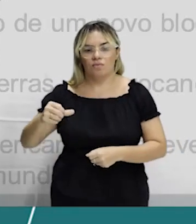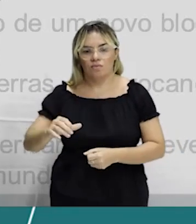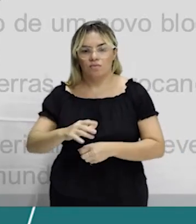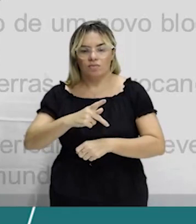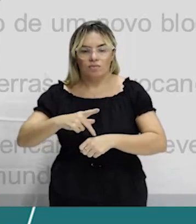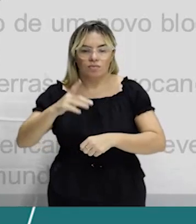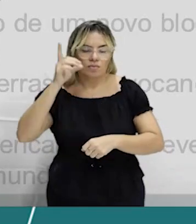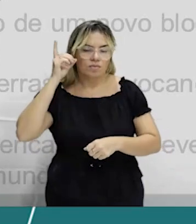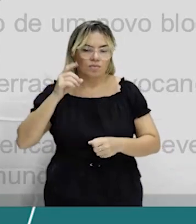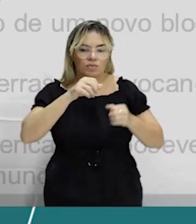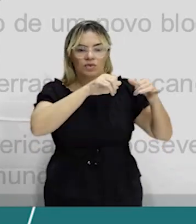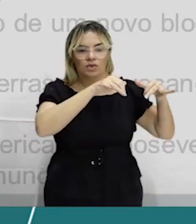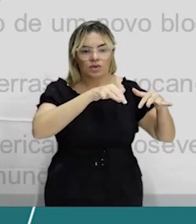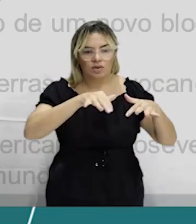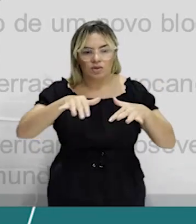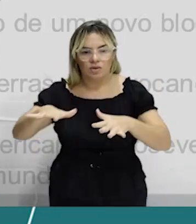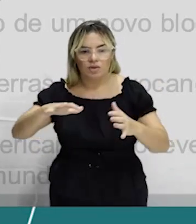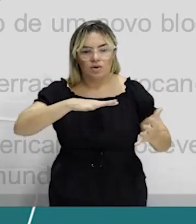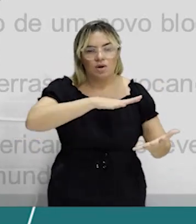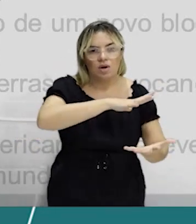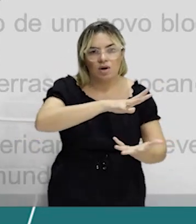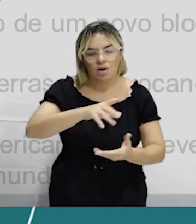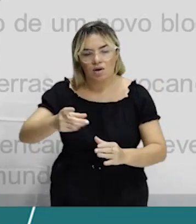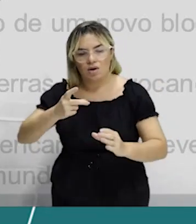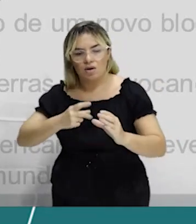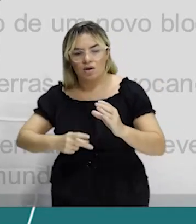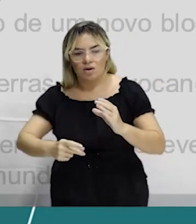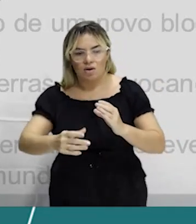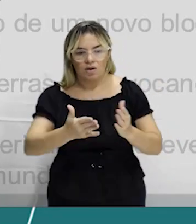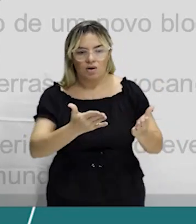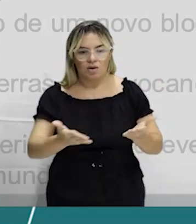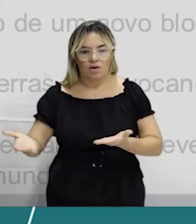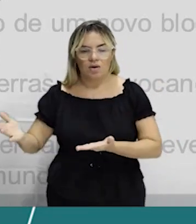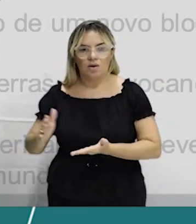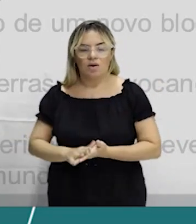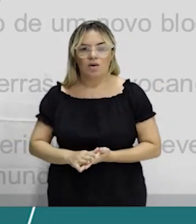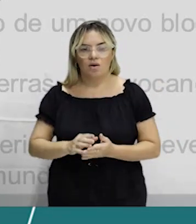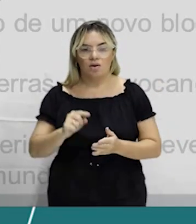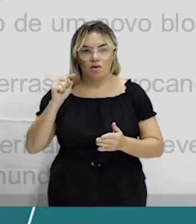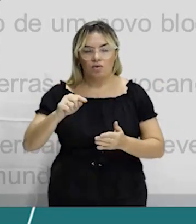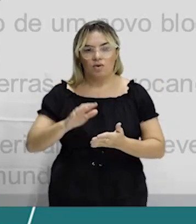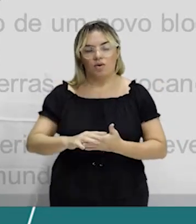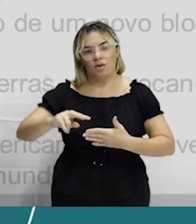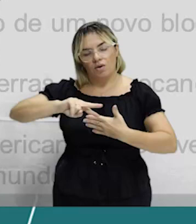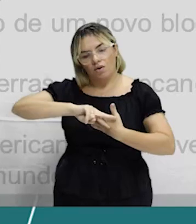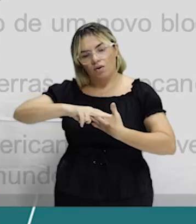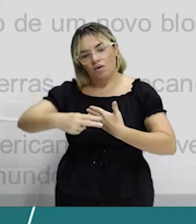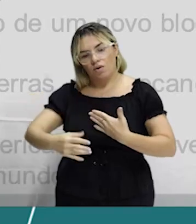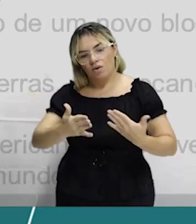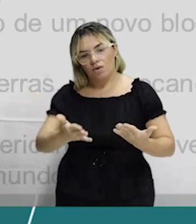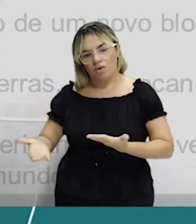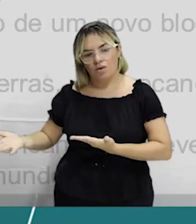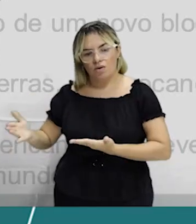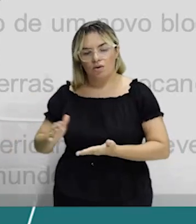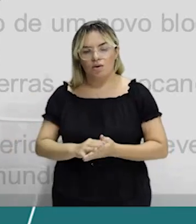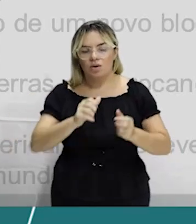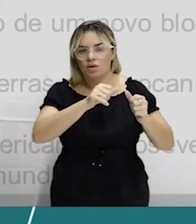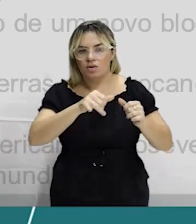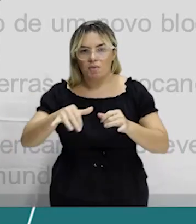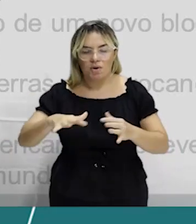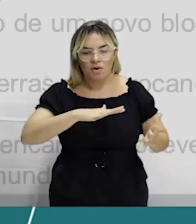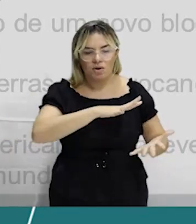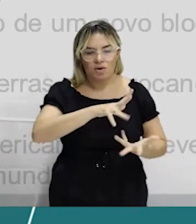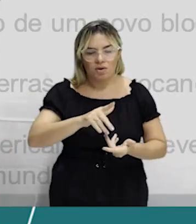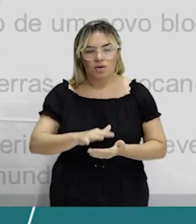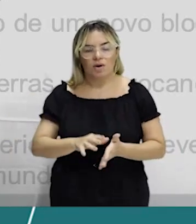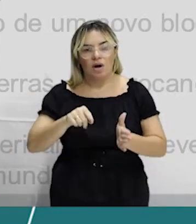pelo mundo capitalista, deveu-se ao quê? Essa Grande Depressão, que teve os Estados Unidos como epicentro e se espalhou pelo mundo.